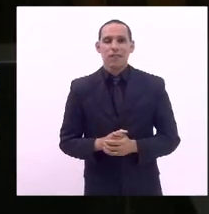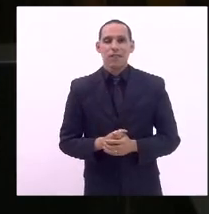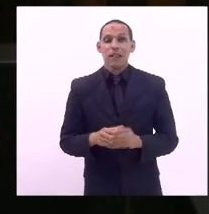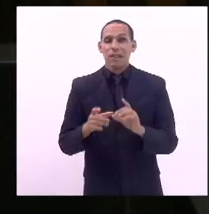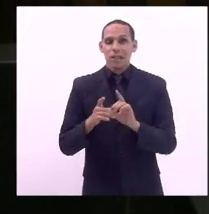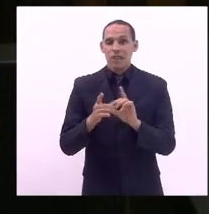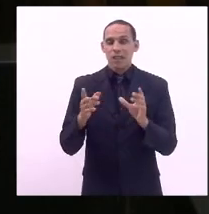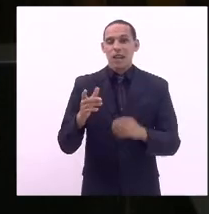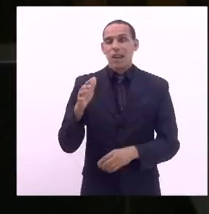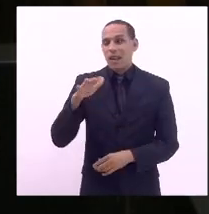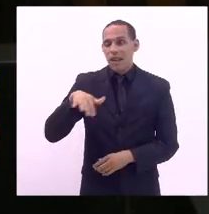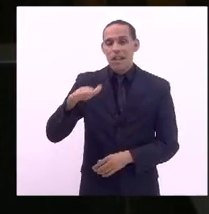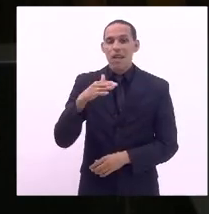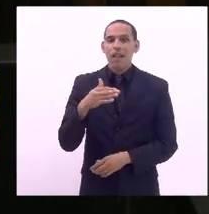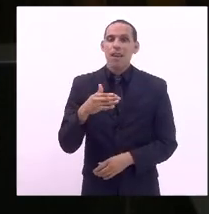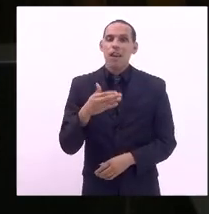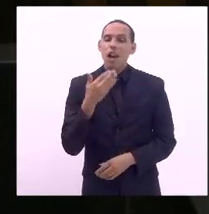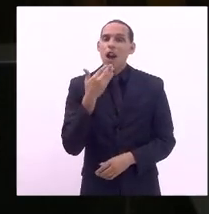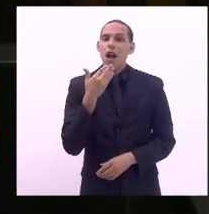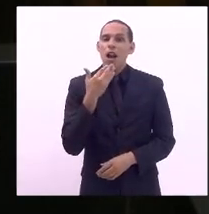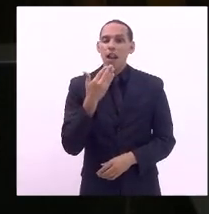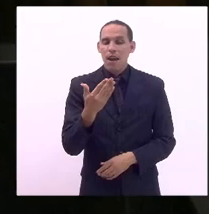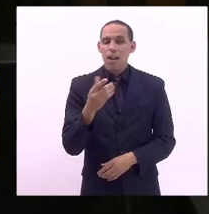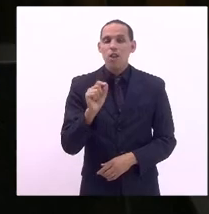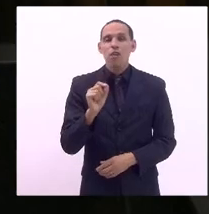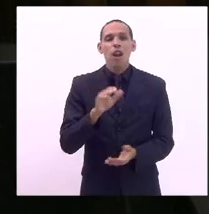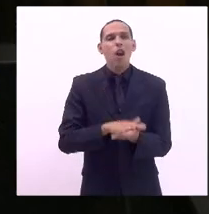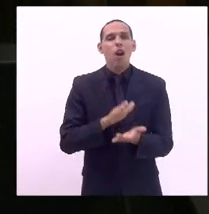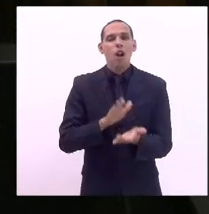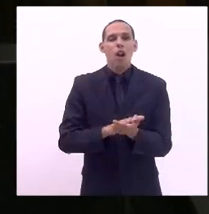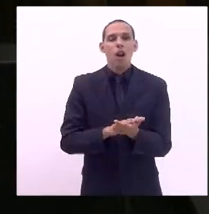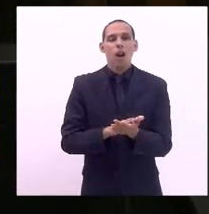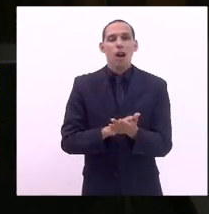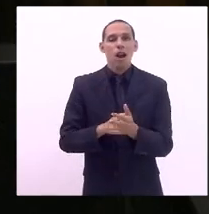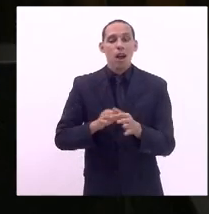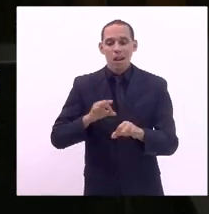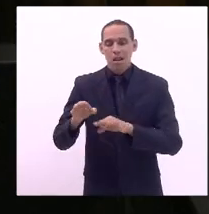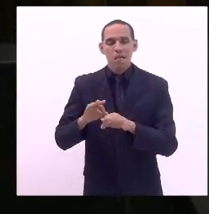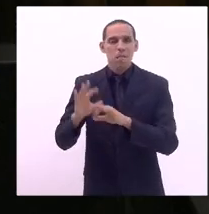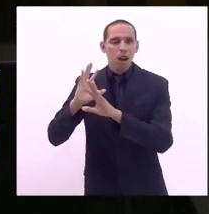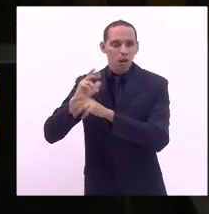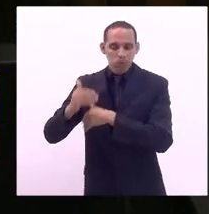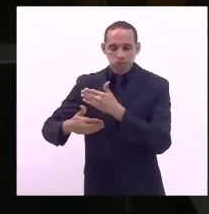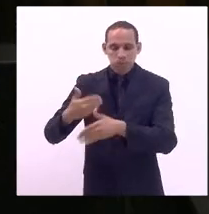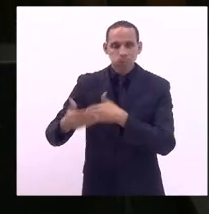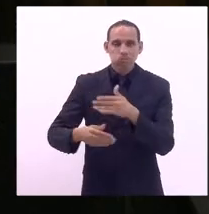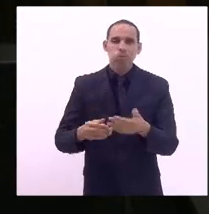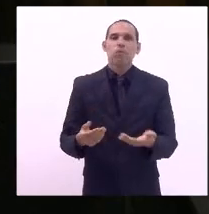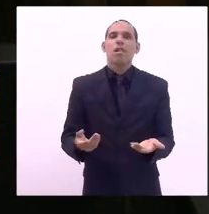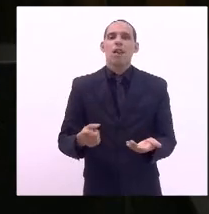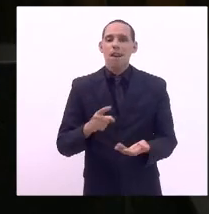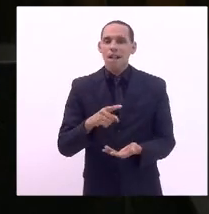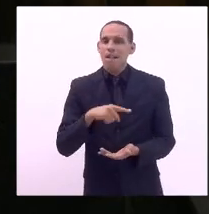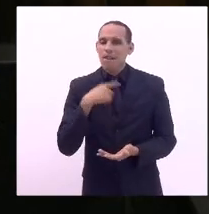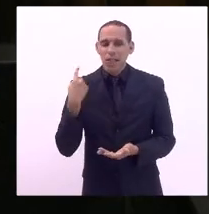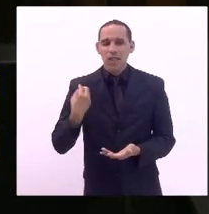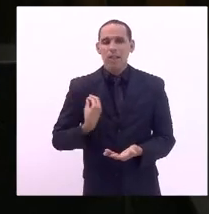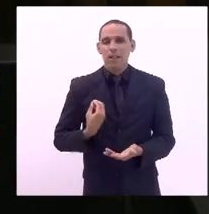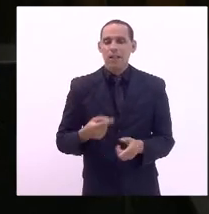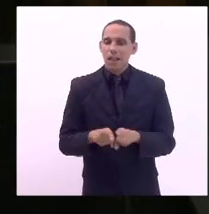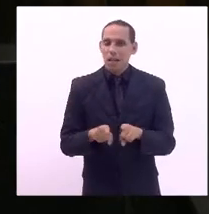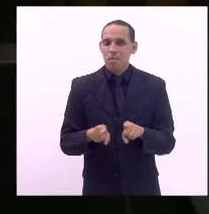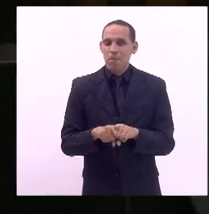envio de uma proposta, de um plano de carreiras e vencimentos para eles, que tem um plano que é muito ruim, que precisa